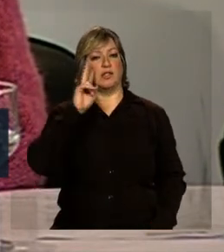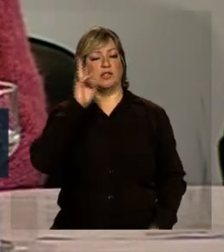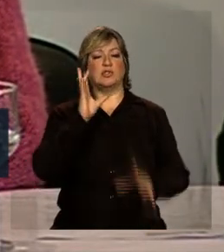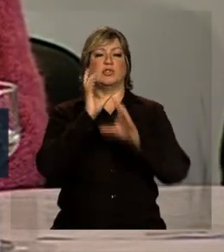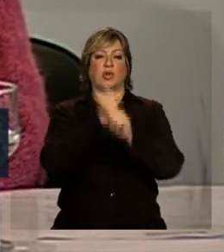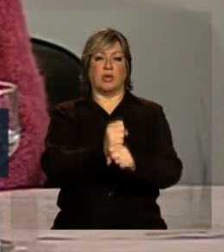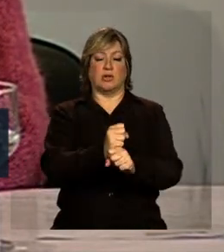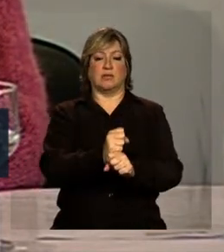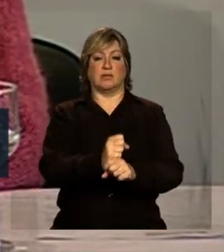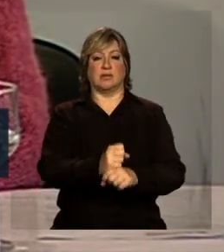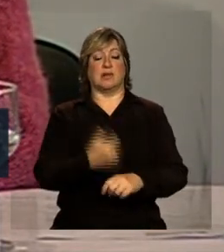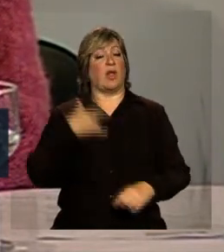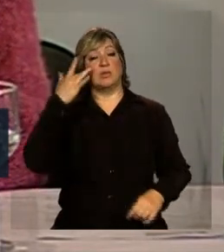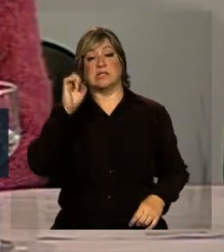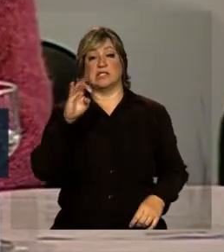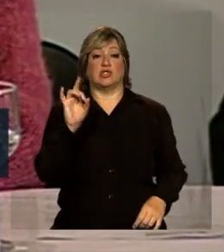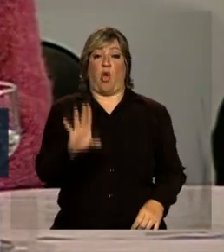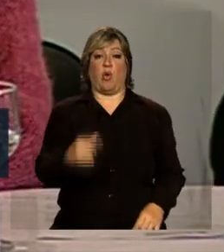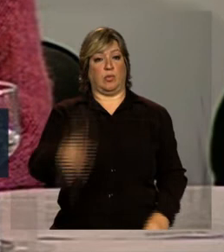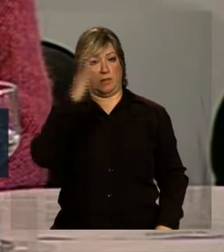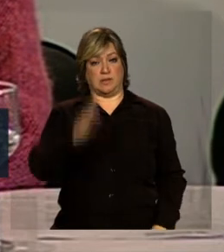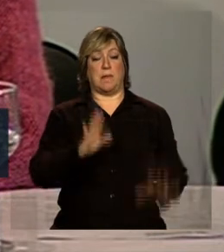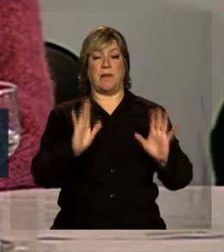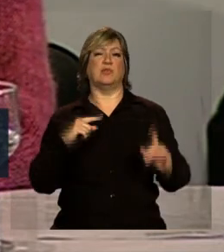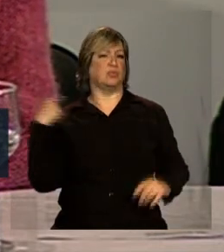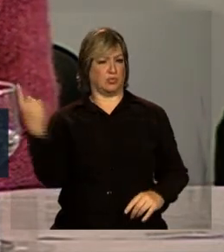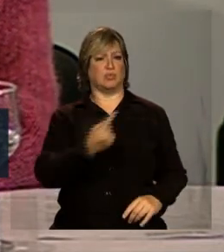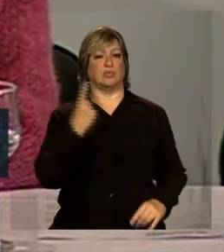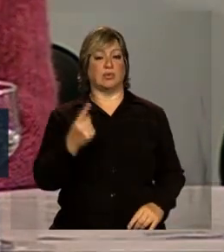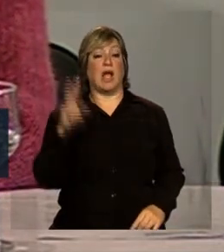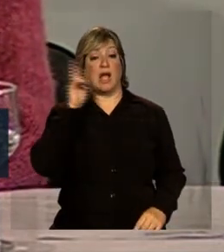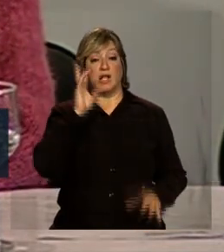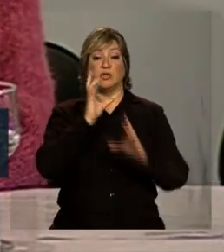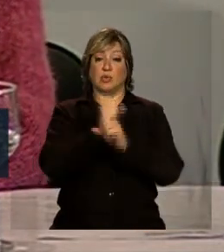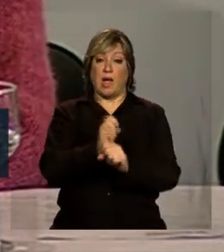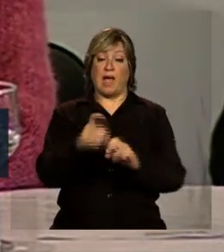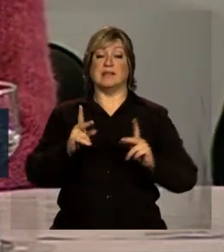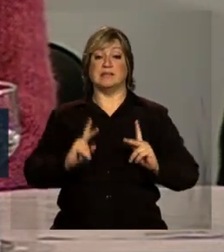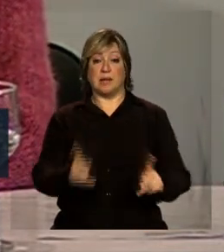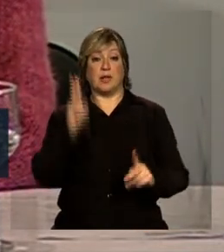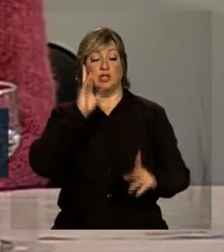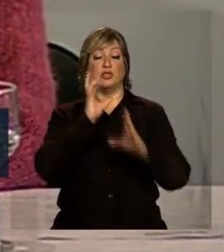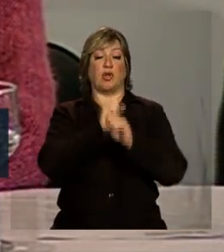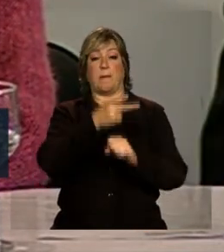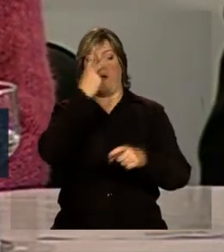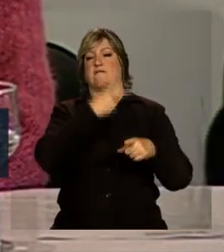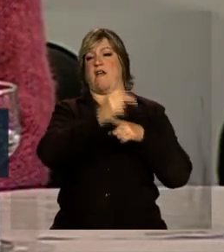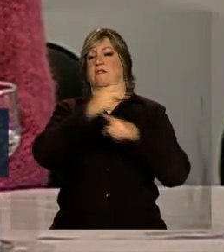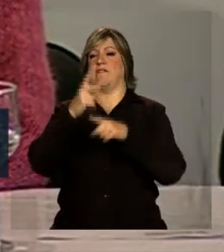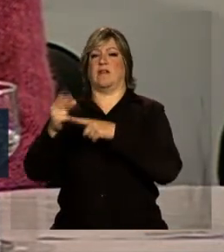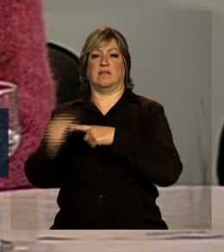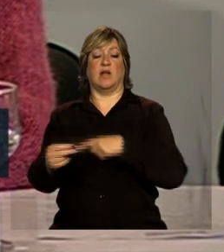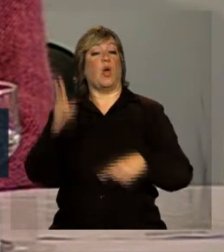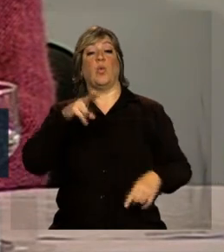que, não sei se é só a história do Brasil, eu acho que, em geral, a história é sempre a história dos vencedores. Não se